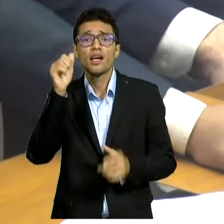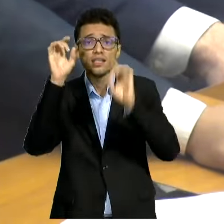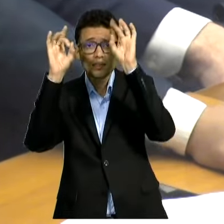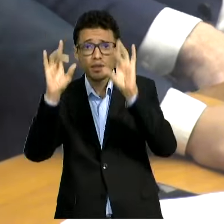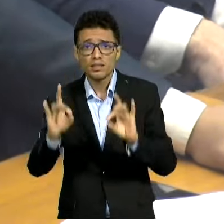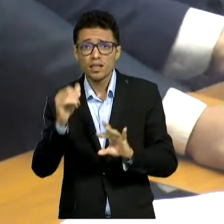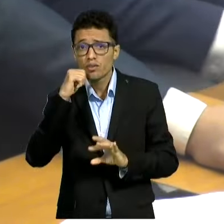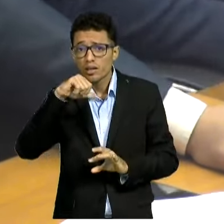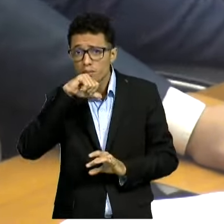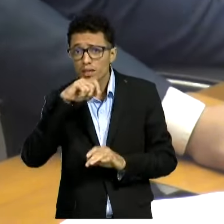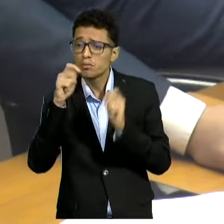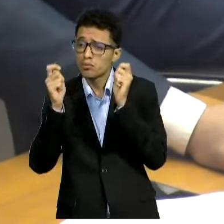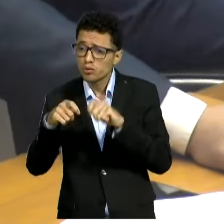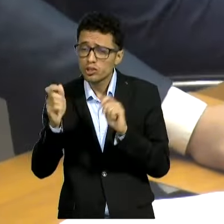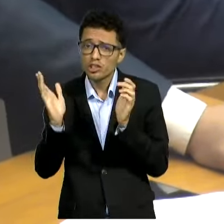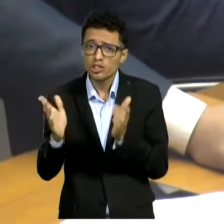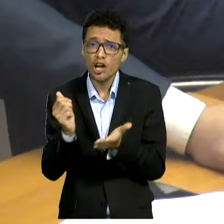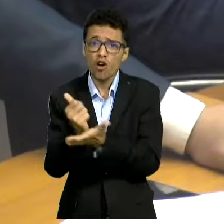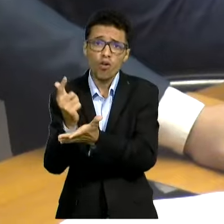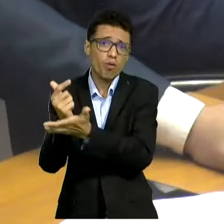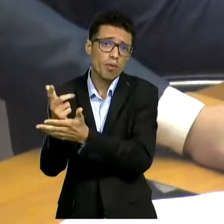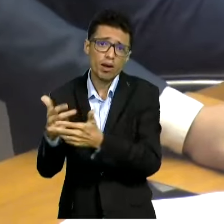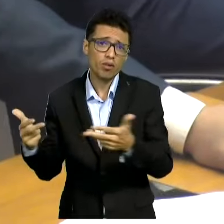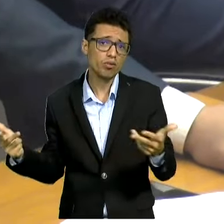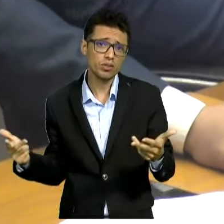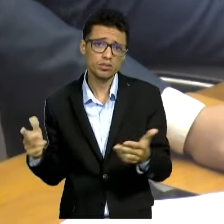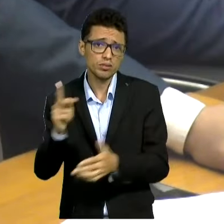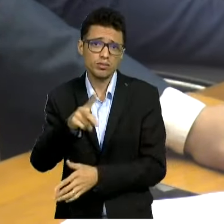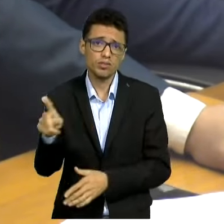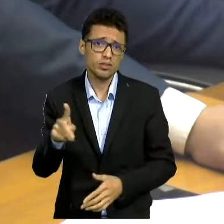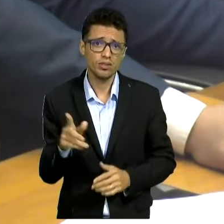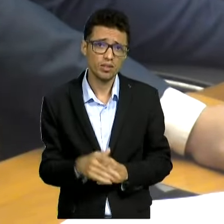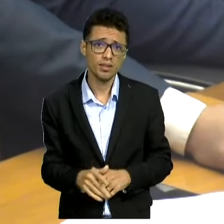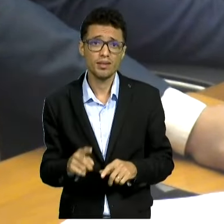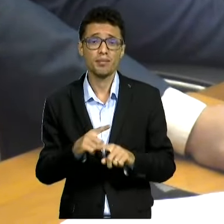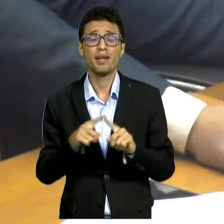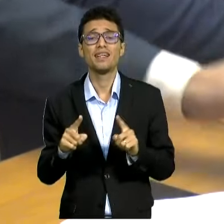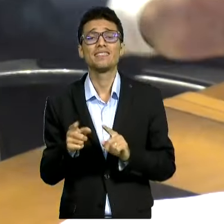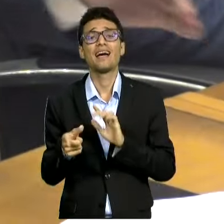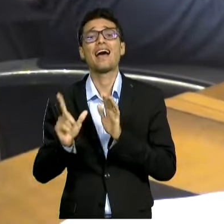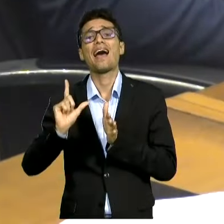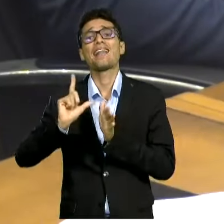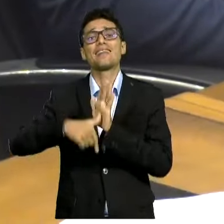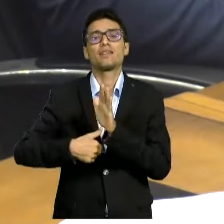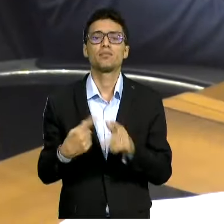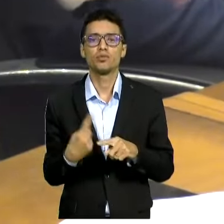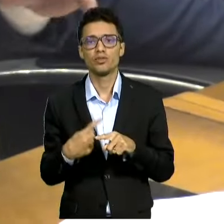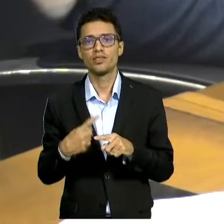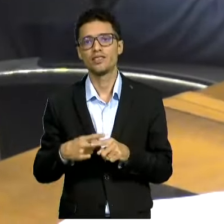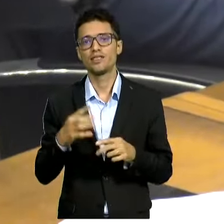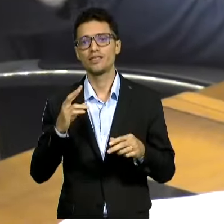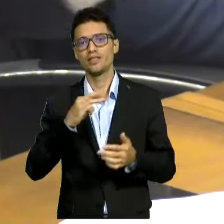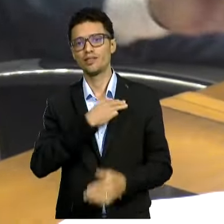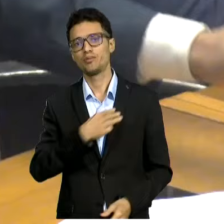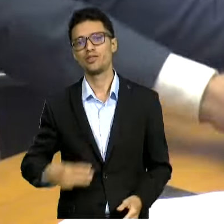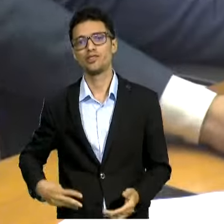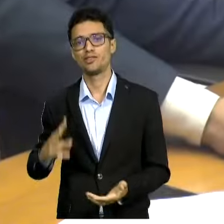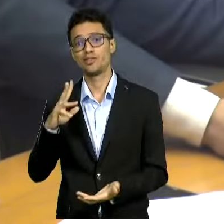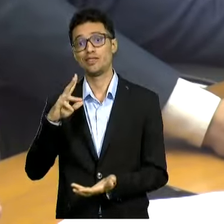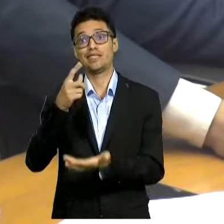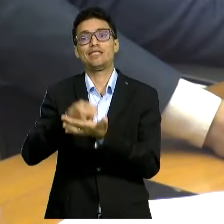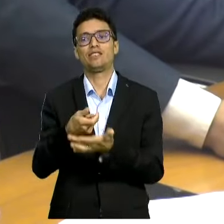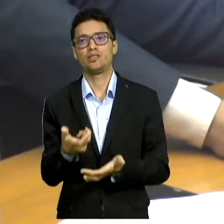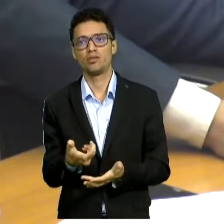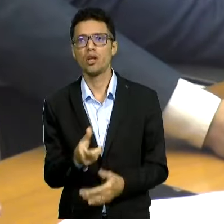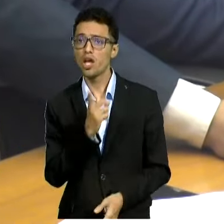muitos. Atrasou em razão dessa decisão. E a gente até foi cobrado, como se a gente tivesse